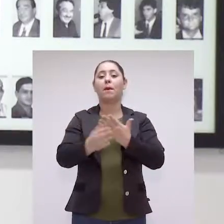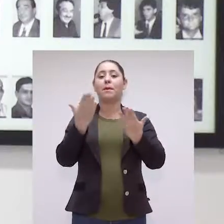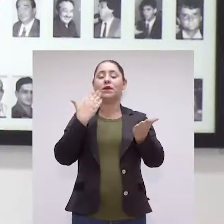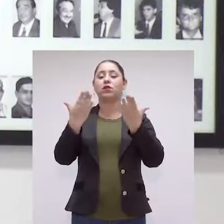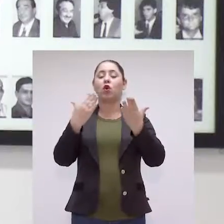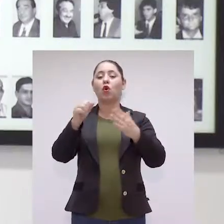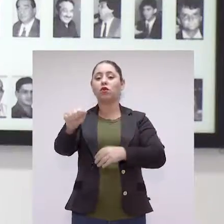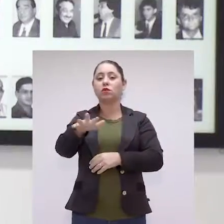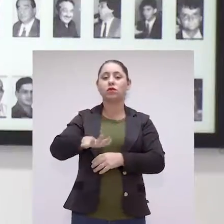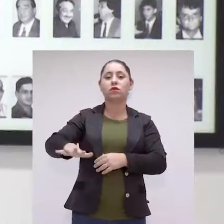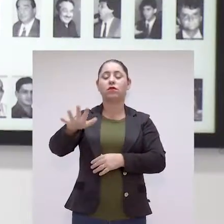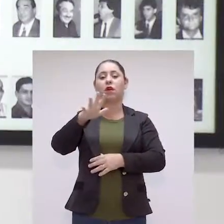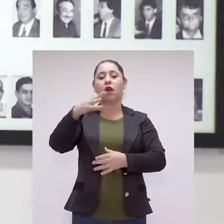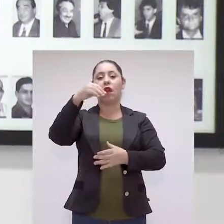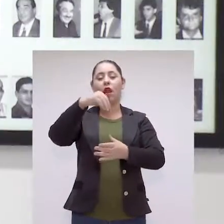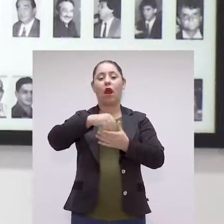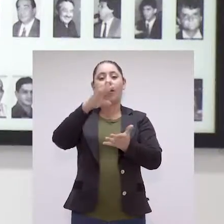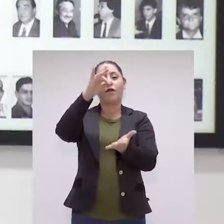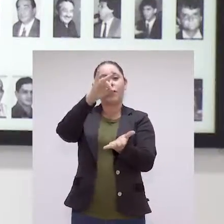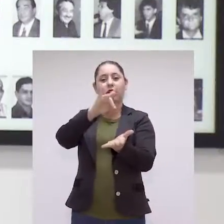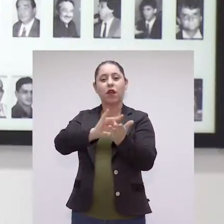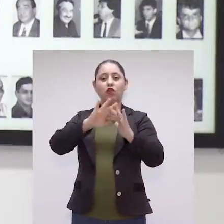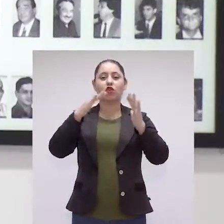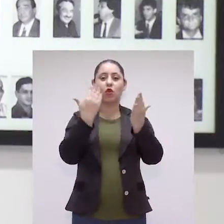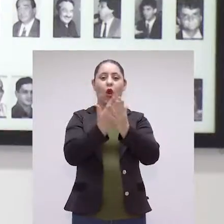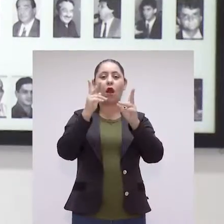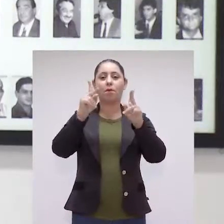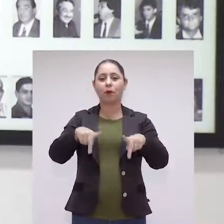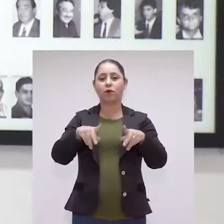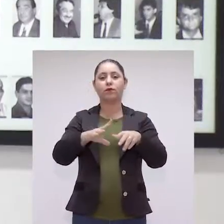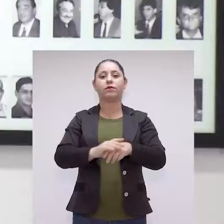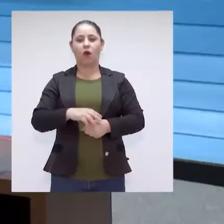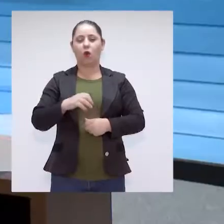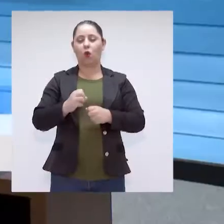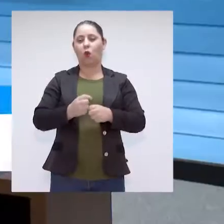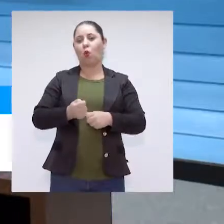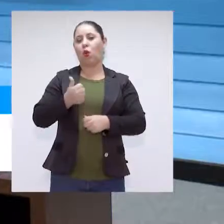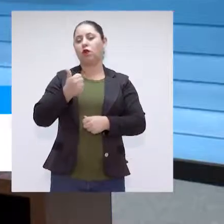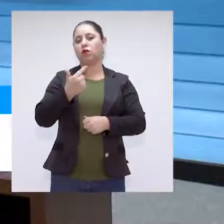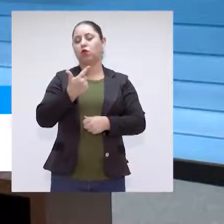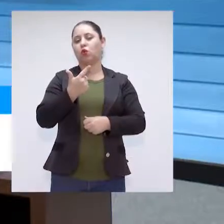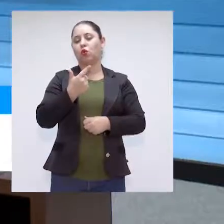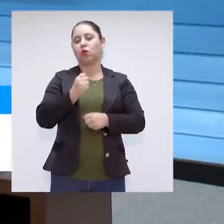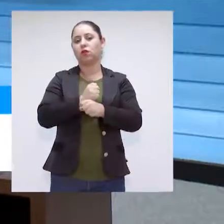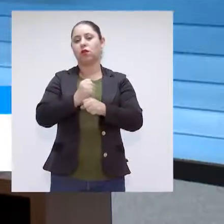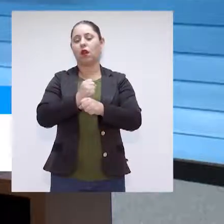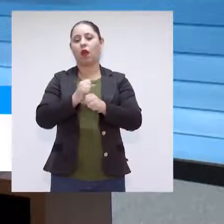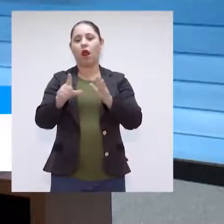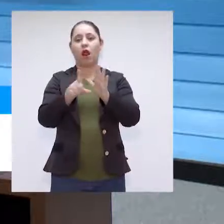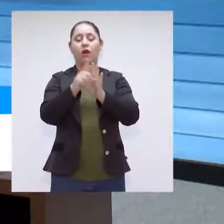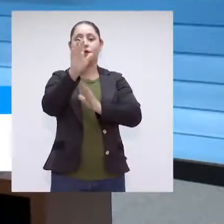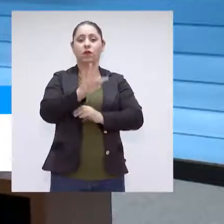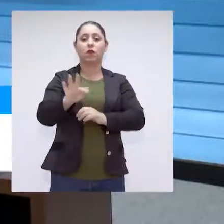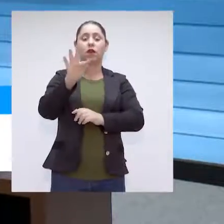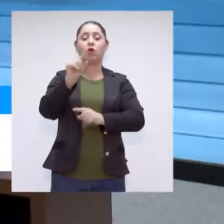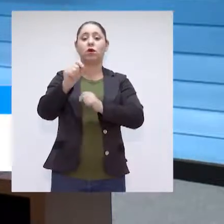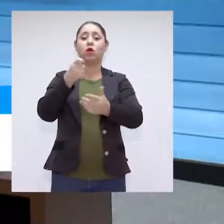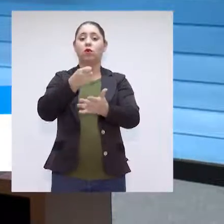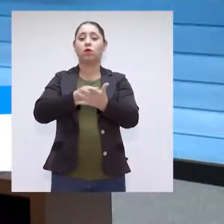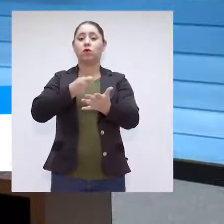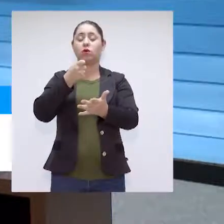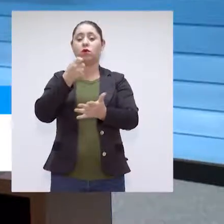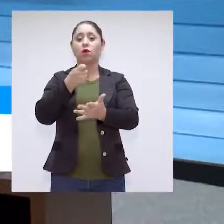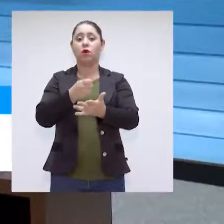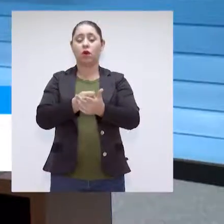psicólogos e assistentes sociais na realidade das escolas públicas. Mesmo após quase 2 anos da publicação de uma lei federal